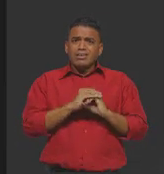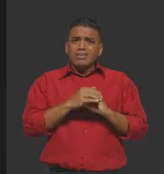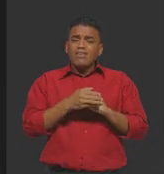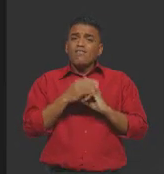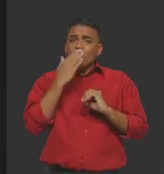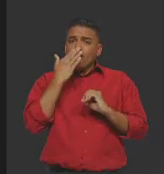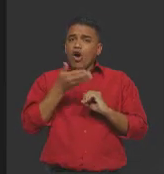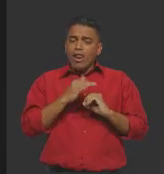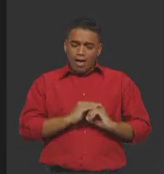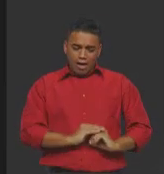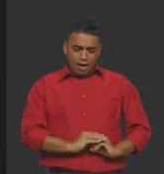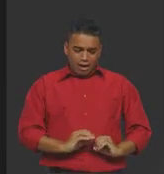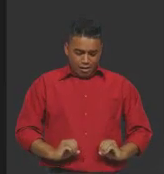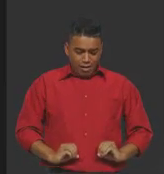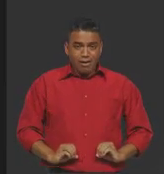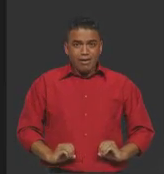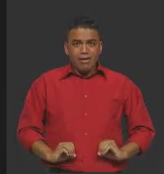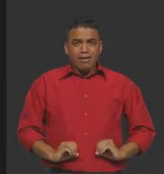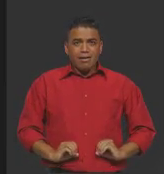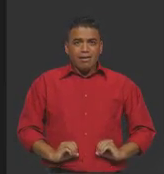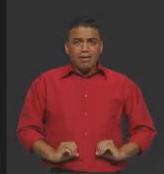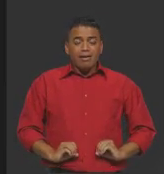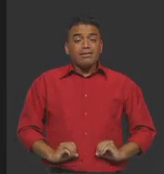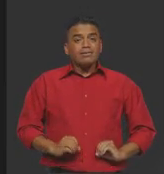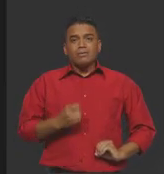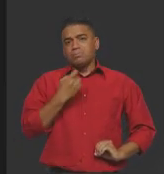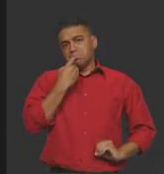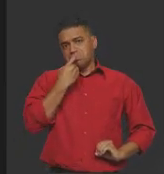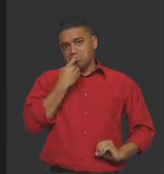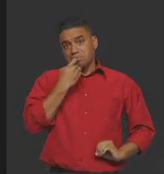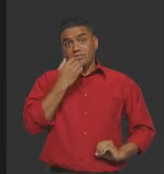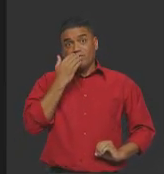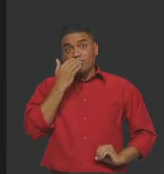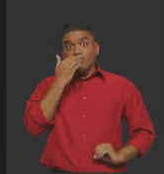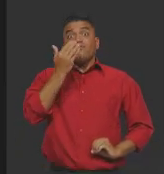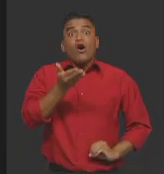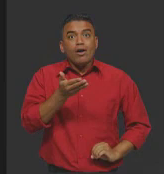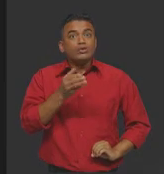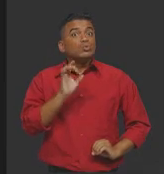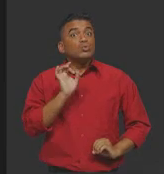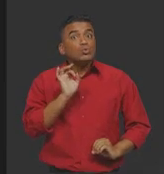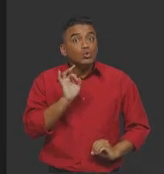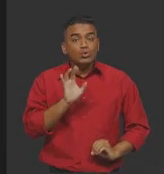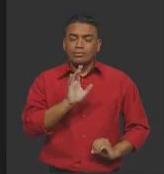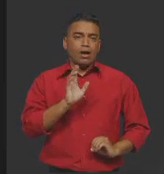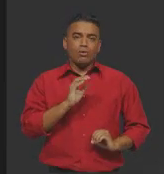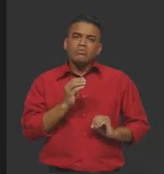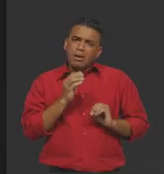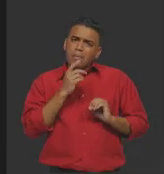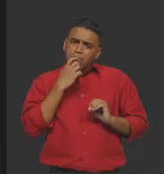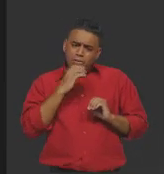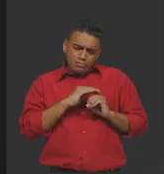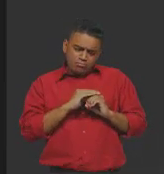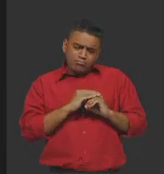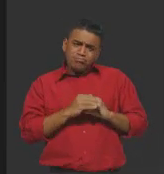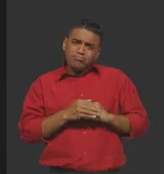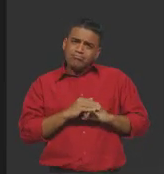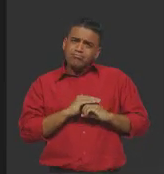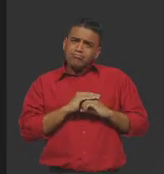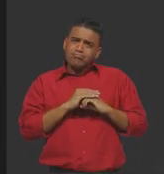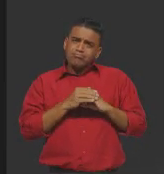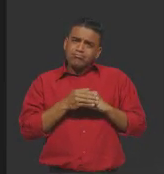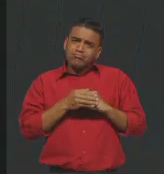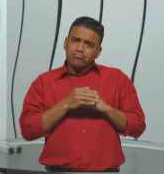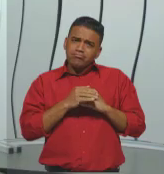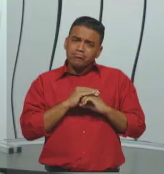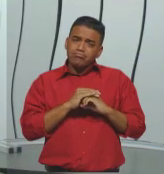lado de fora das suprarrenais. Mais próxima, não quer dizer que é do lado de fora não, tá? E possui um papel que